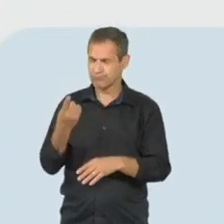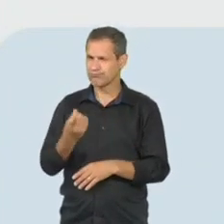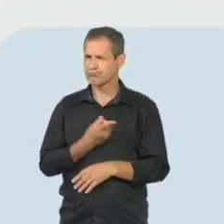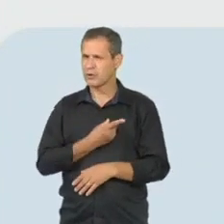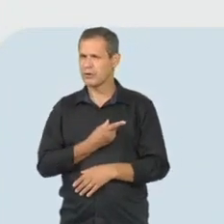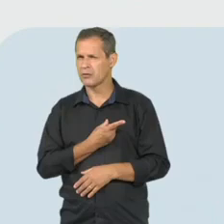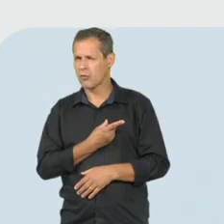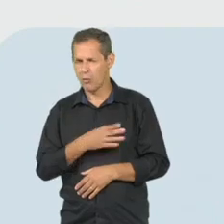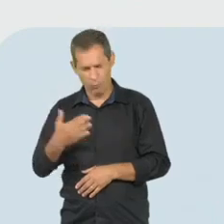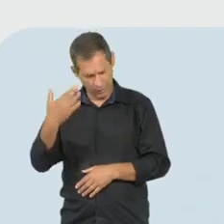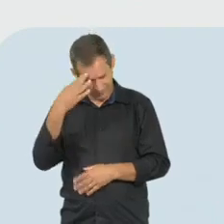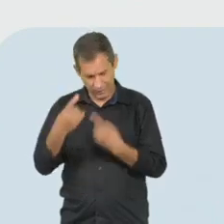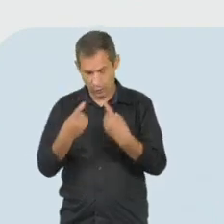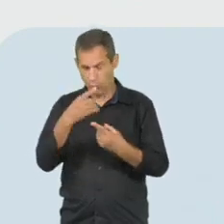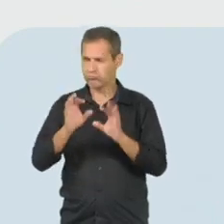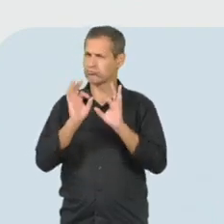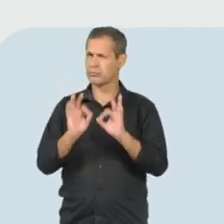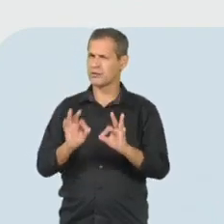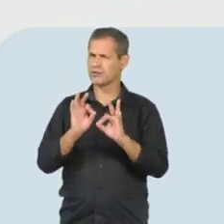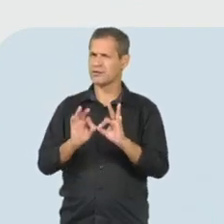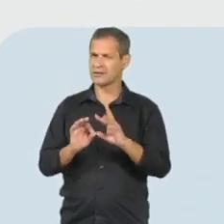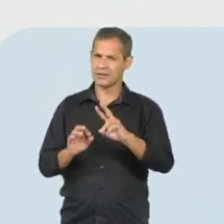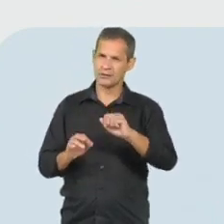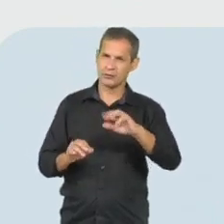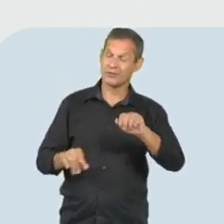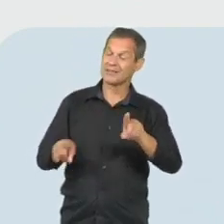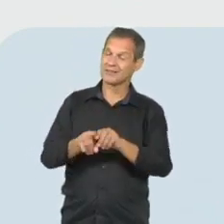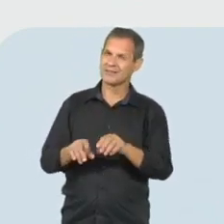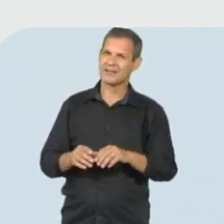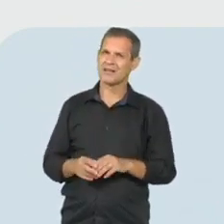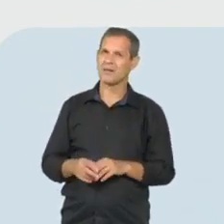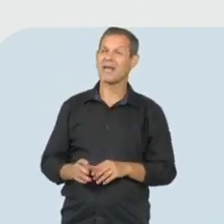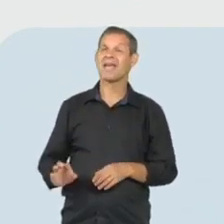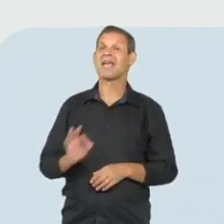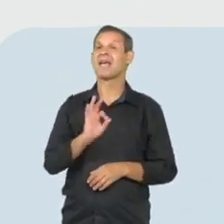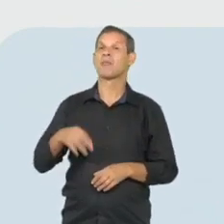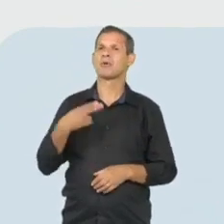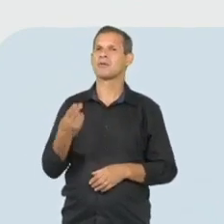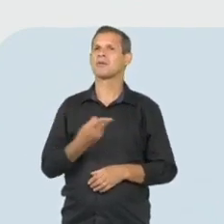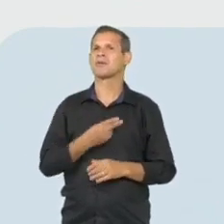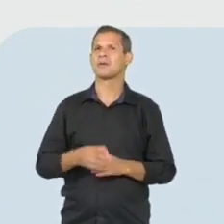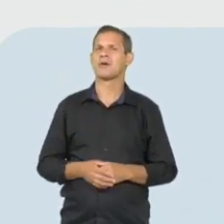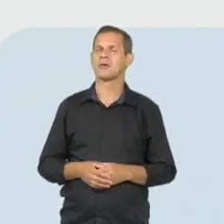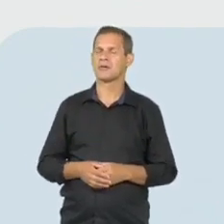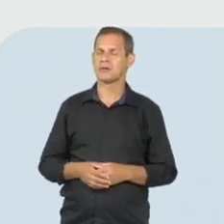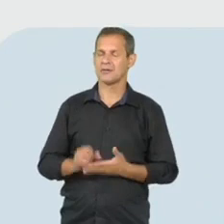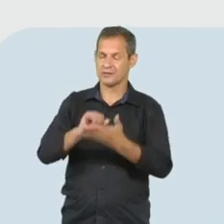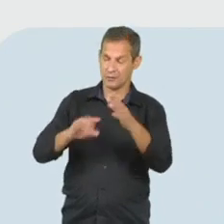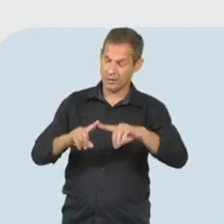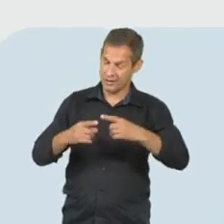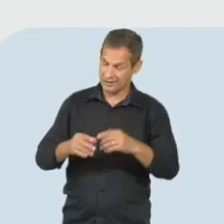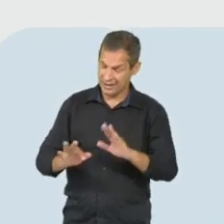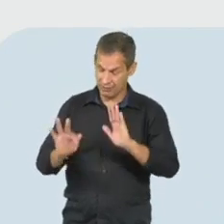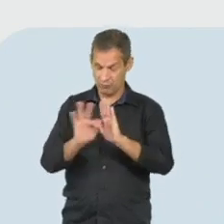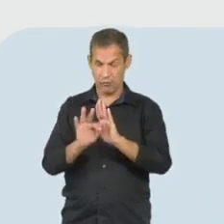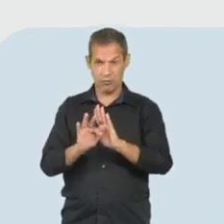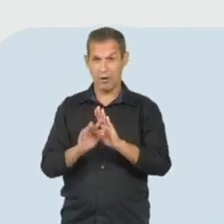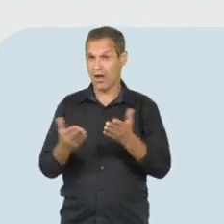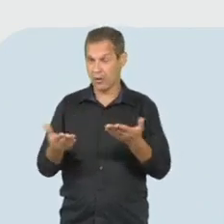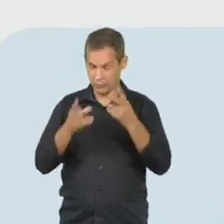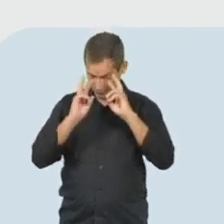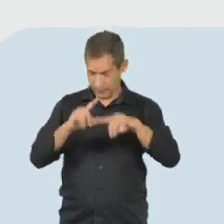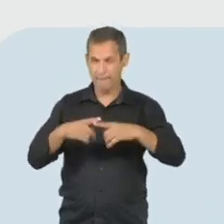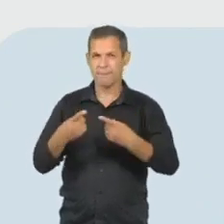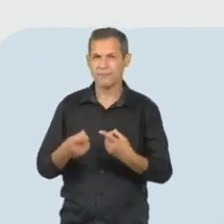vamos entender qual é a precisão, qual é a variância e qual é o tamanho do nosso exercício. É só colocar na fórmula. Olha